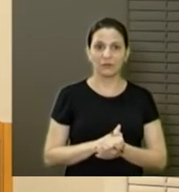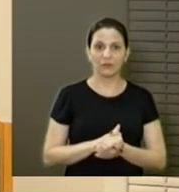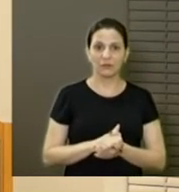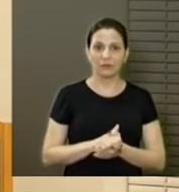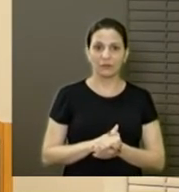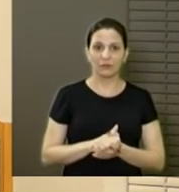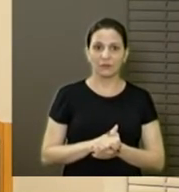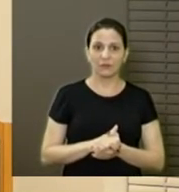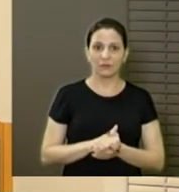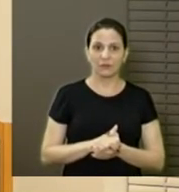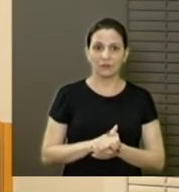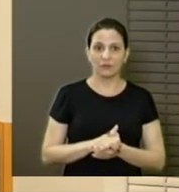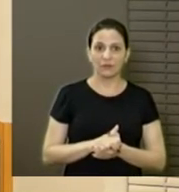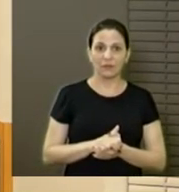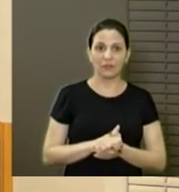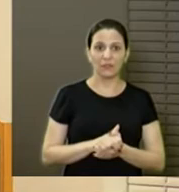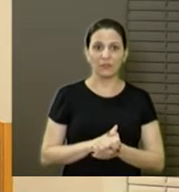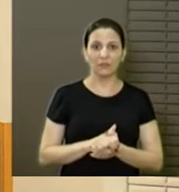mesmo.